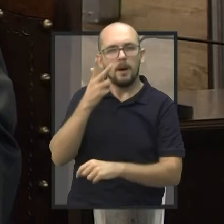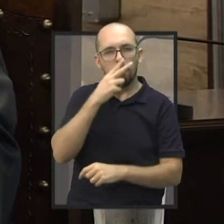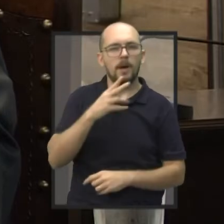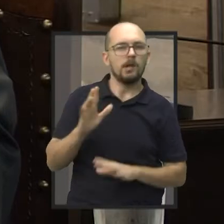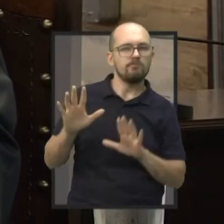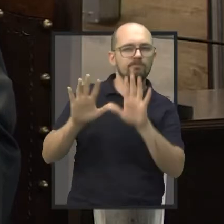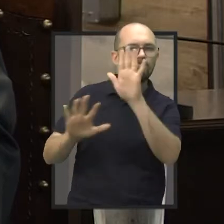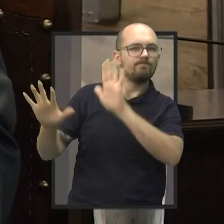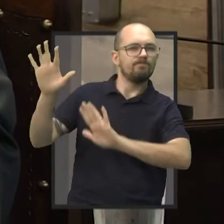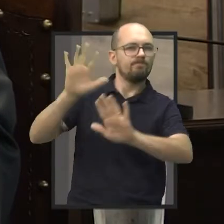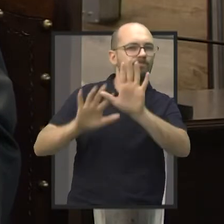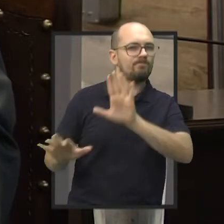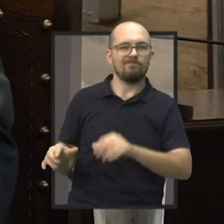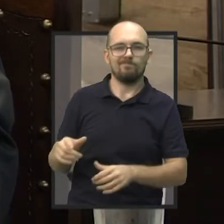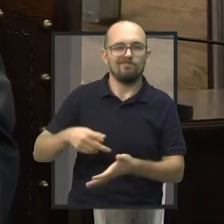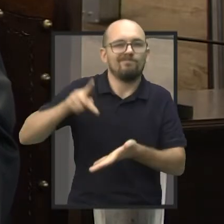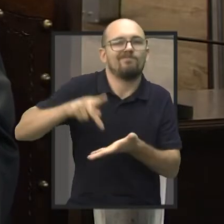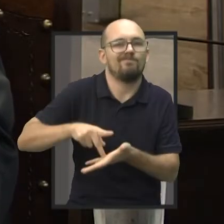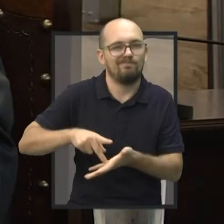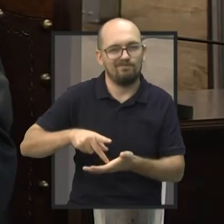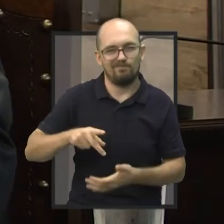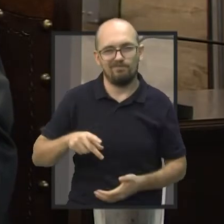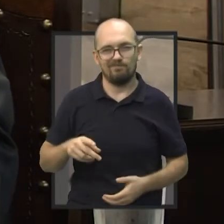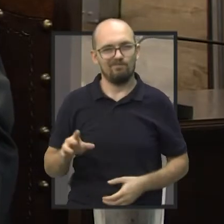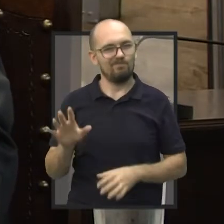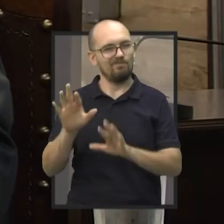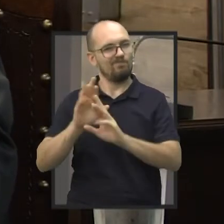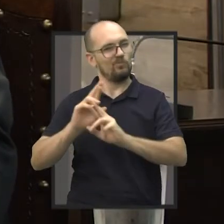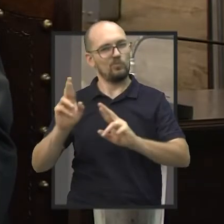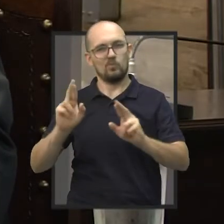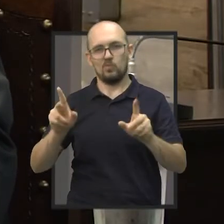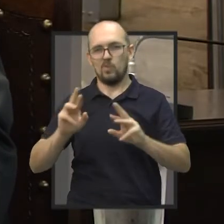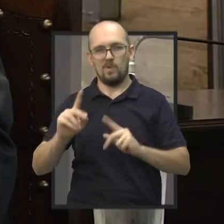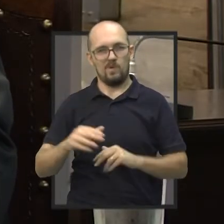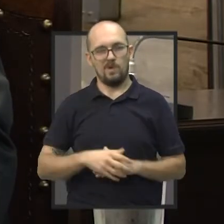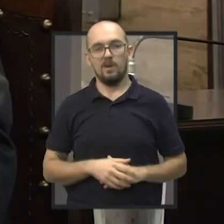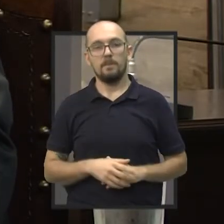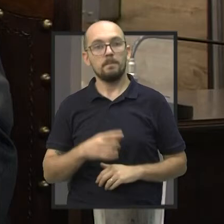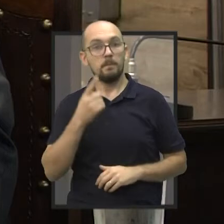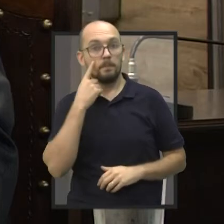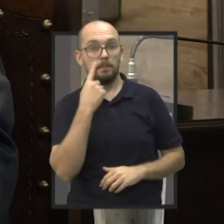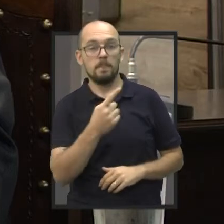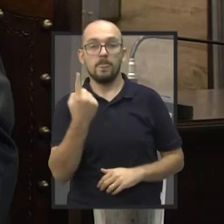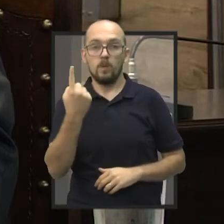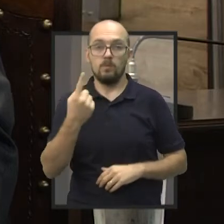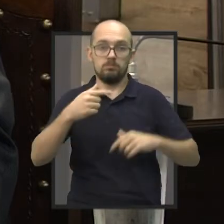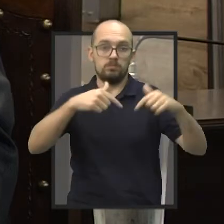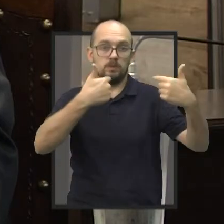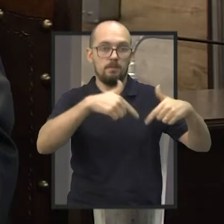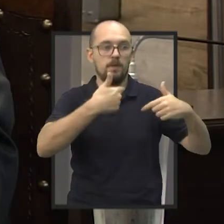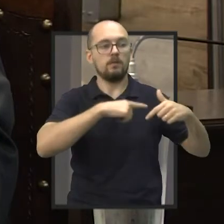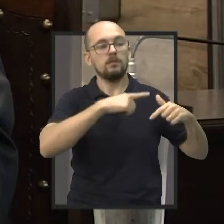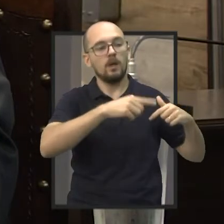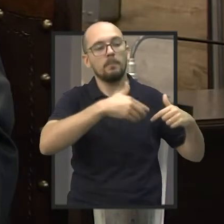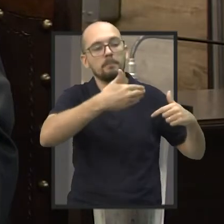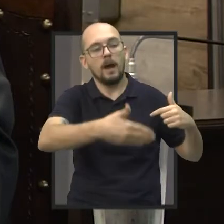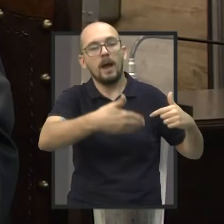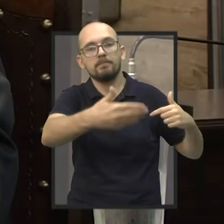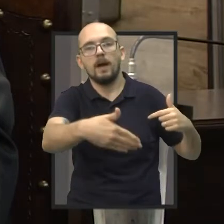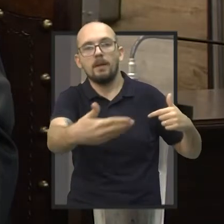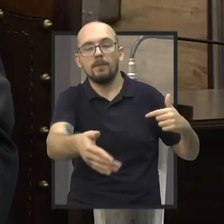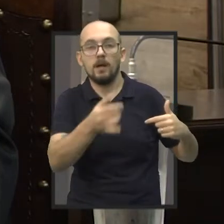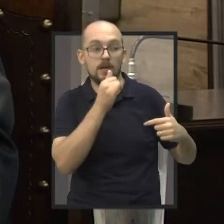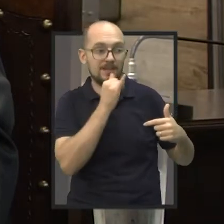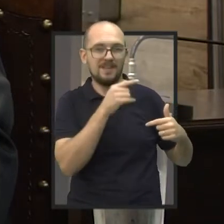né? Porque não é isso. A gente sabe que uma atividade ela acaba multiplicando e você fechar